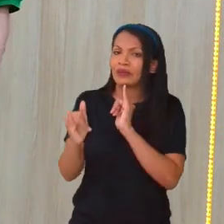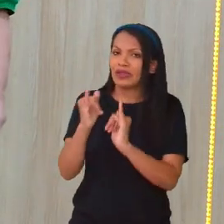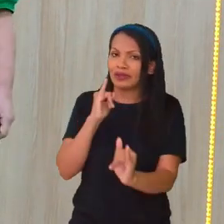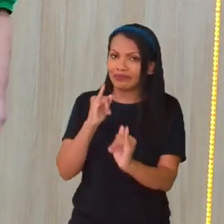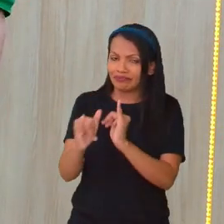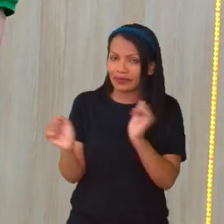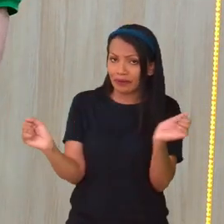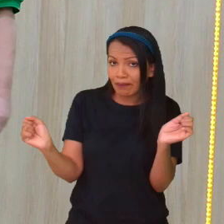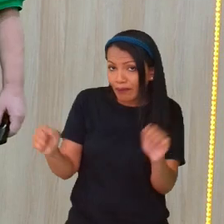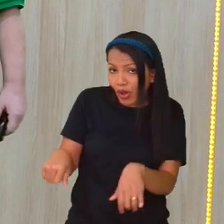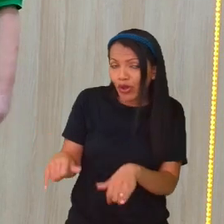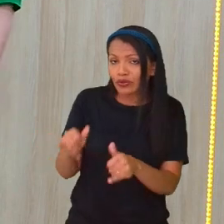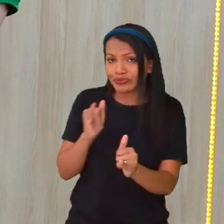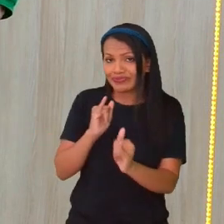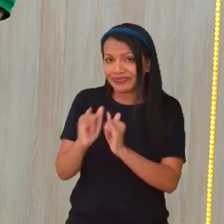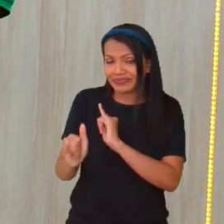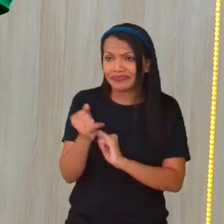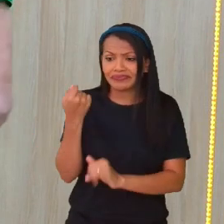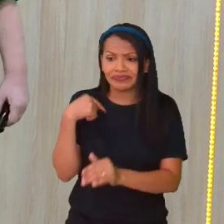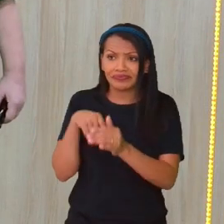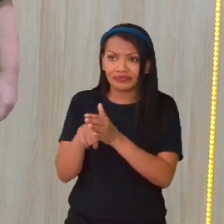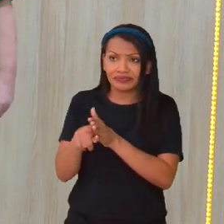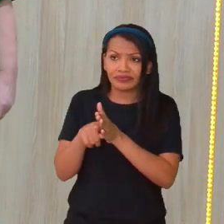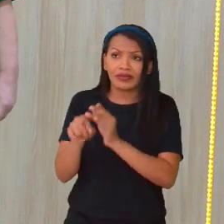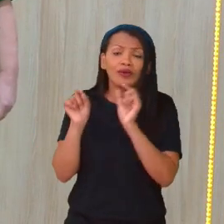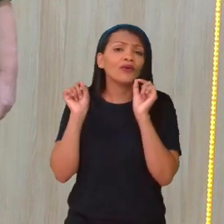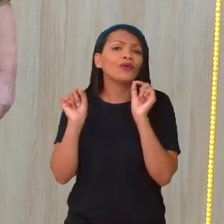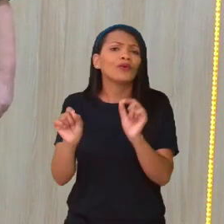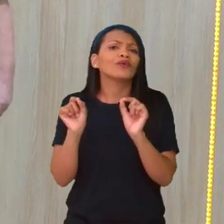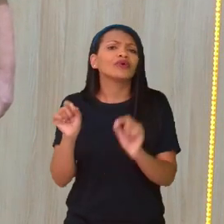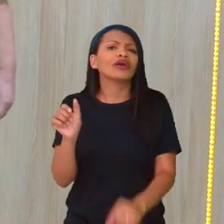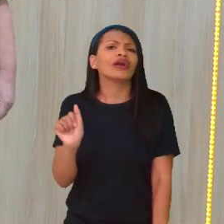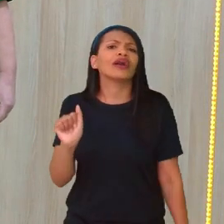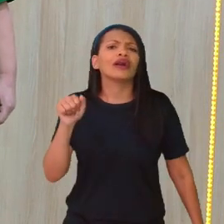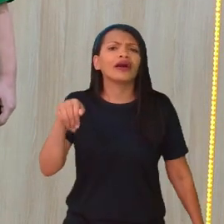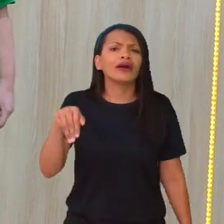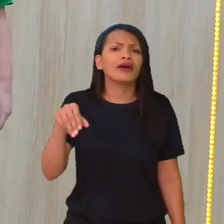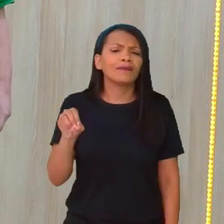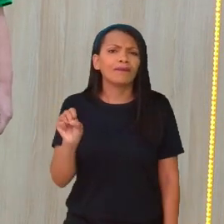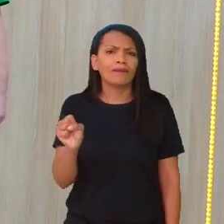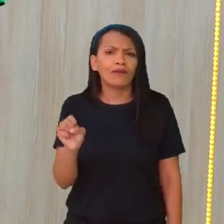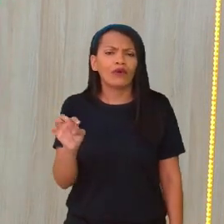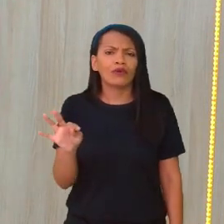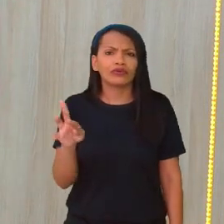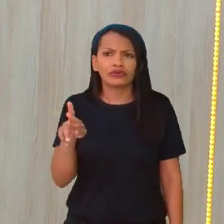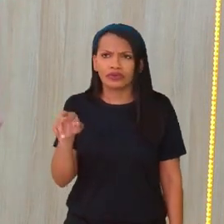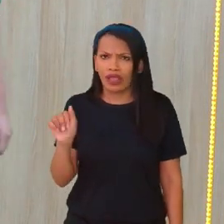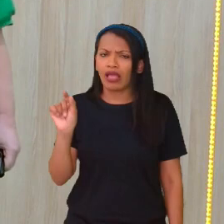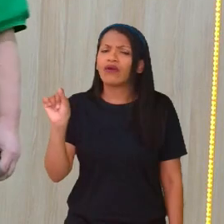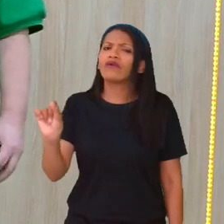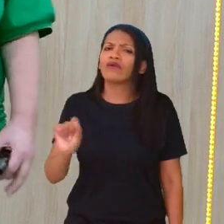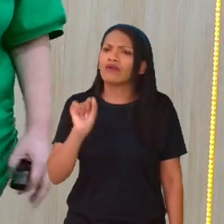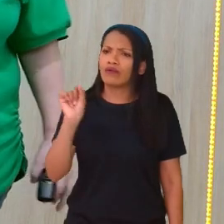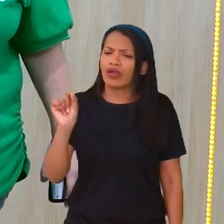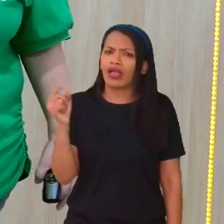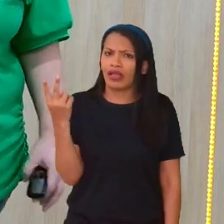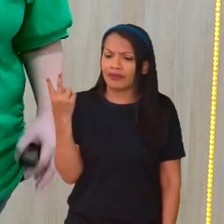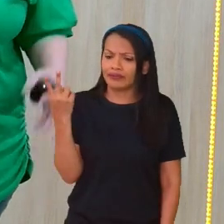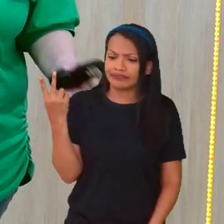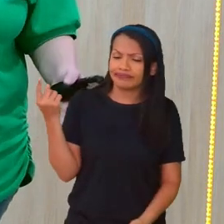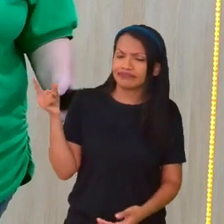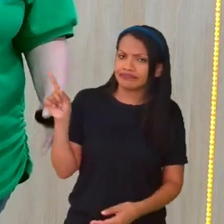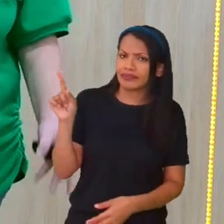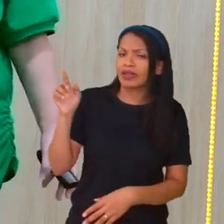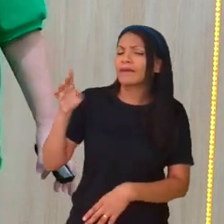Então, pode conseguir. Ora, o que é uma amostra? Aí sim é uma definição matemática. Vamos lá,